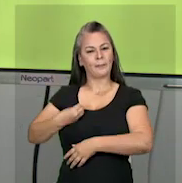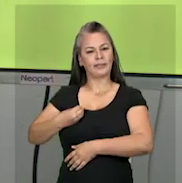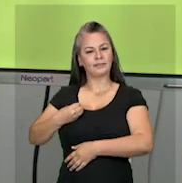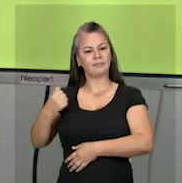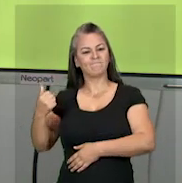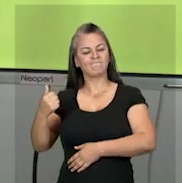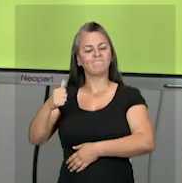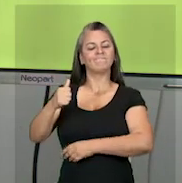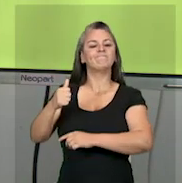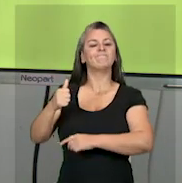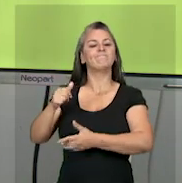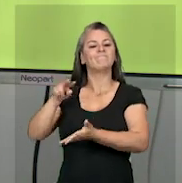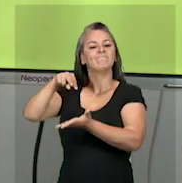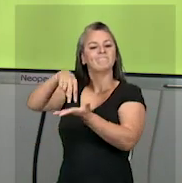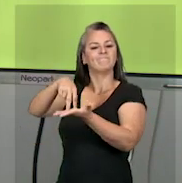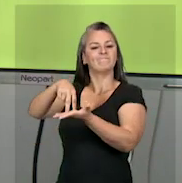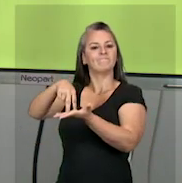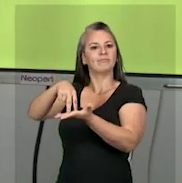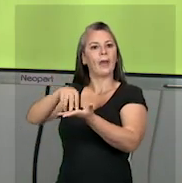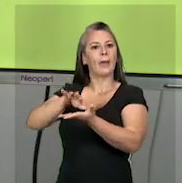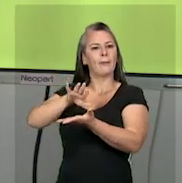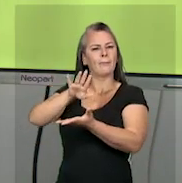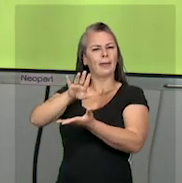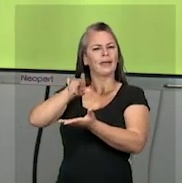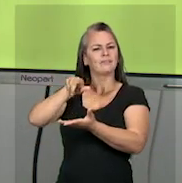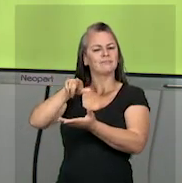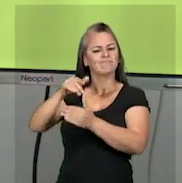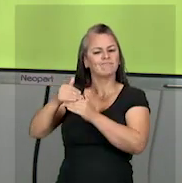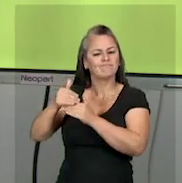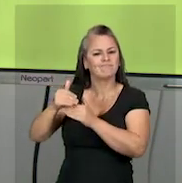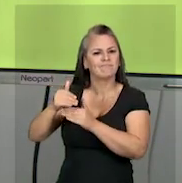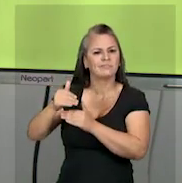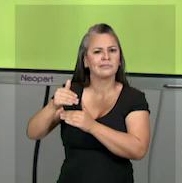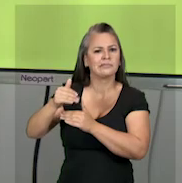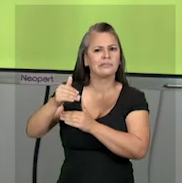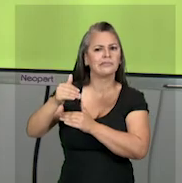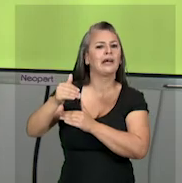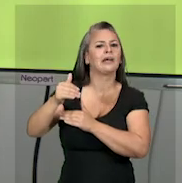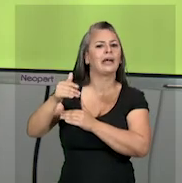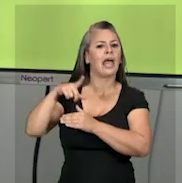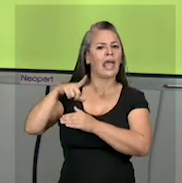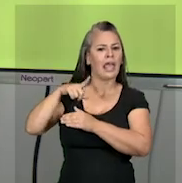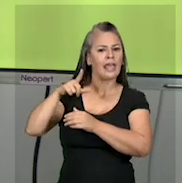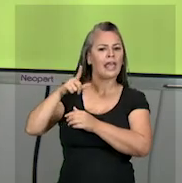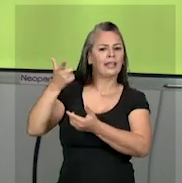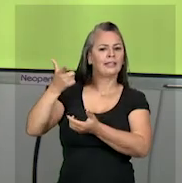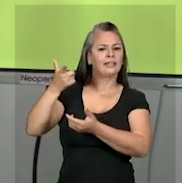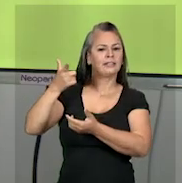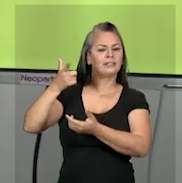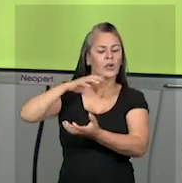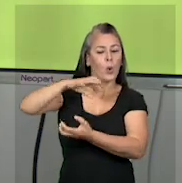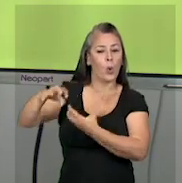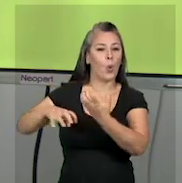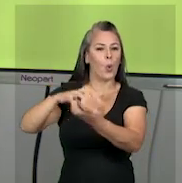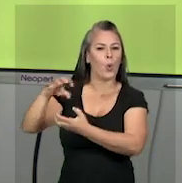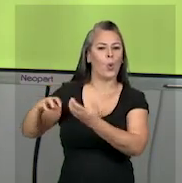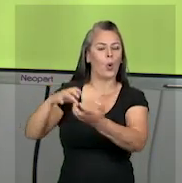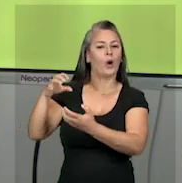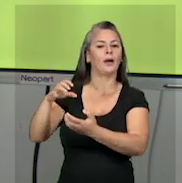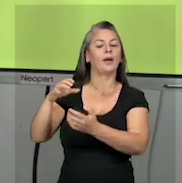foi acontecendo, os jacobinos eles radicalizaram e instituíram o período do terror. Vocês devem ter ouvido falar